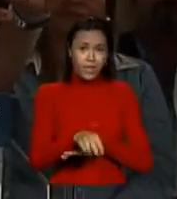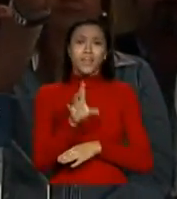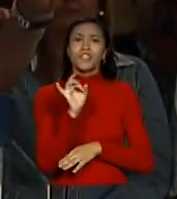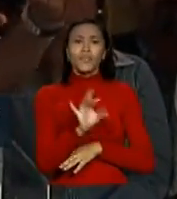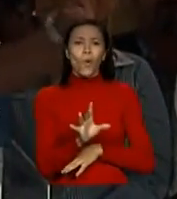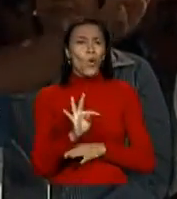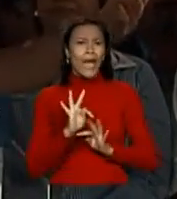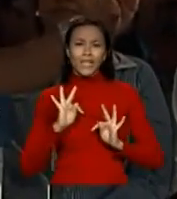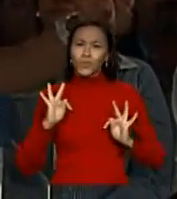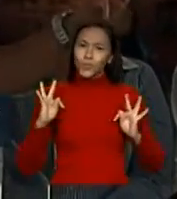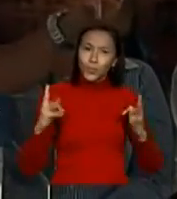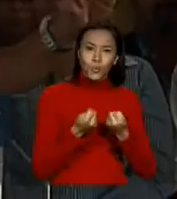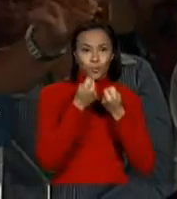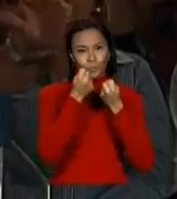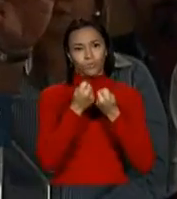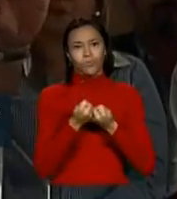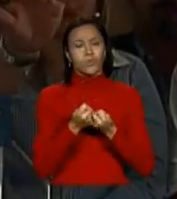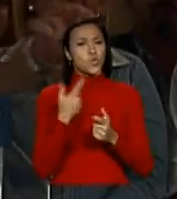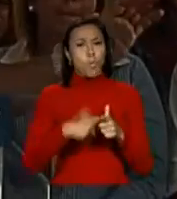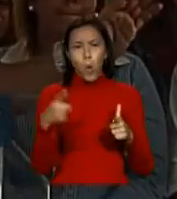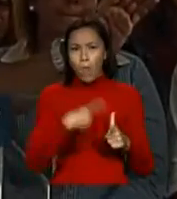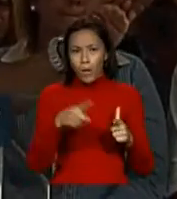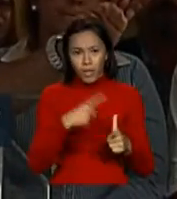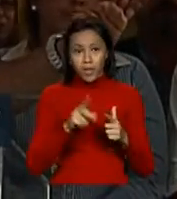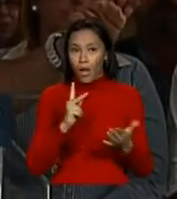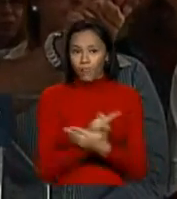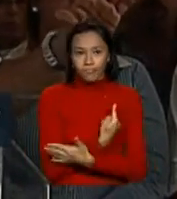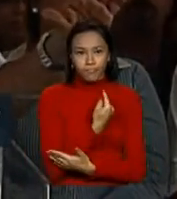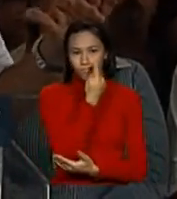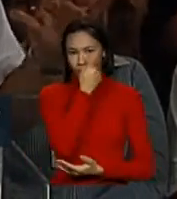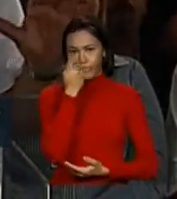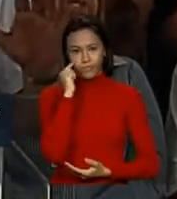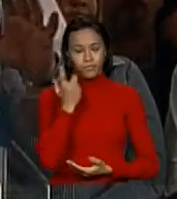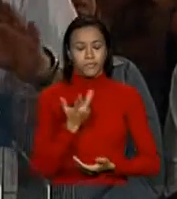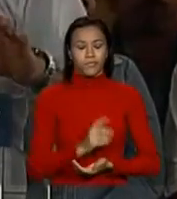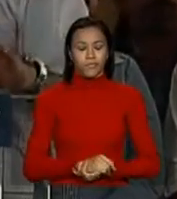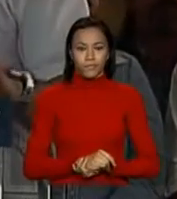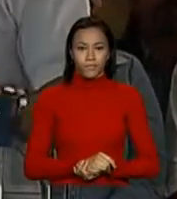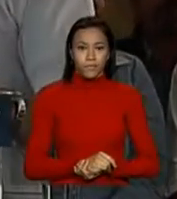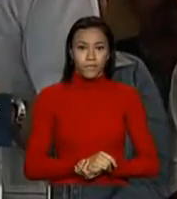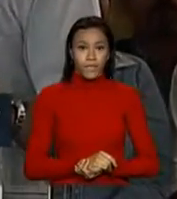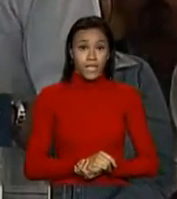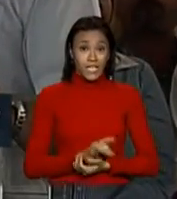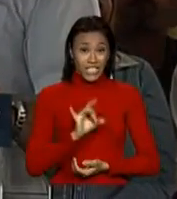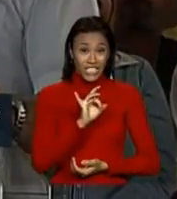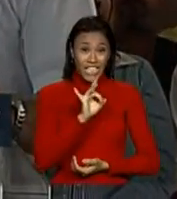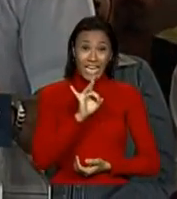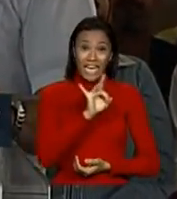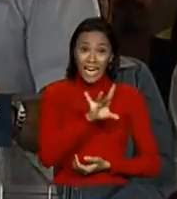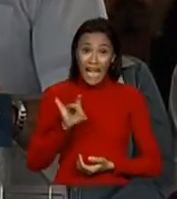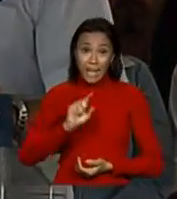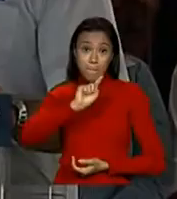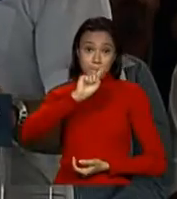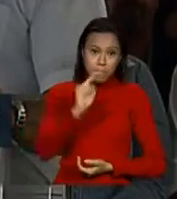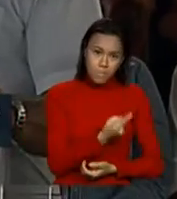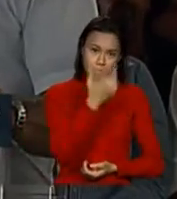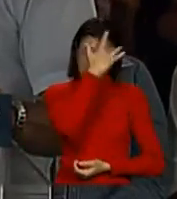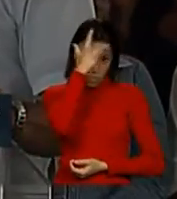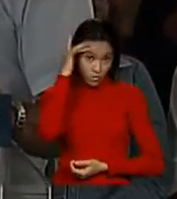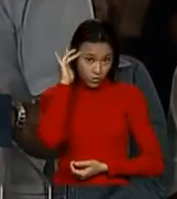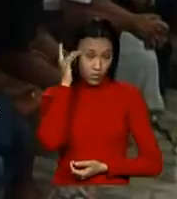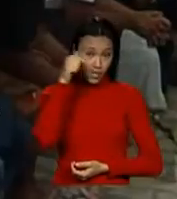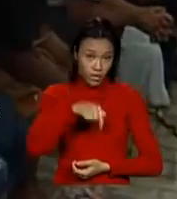atendimento completo do problema das vistas de cada 1000 pessoas que são